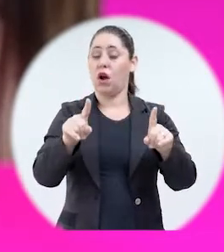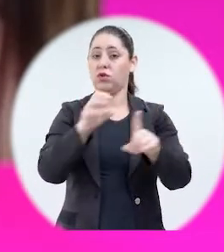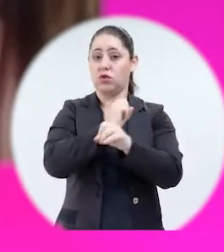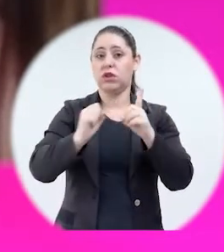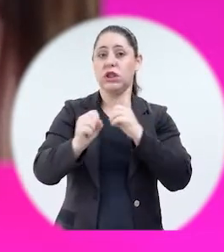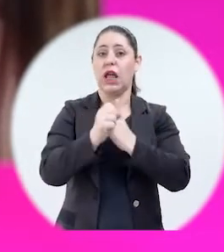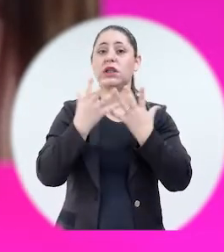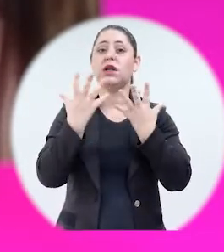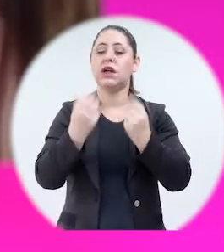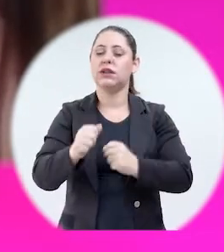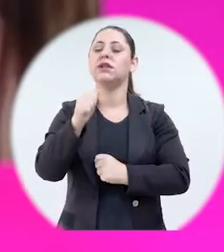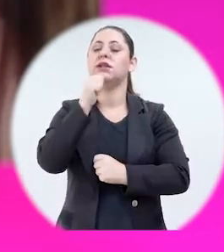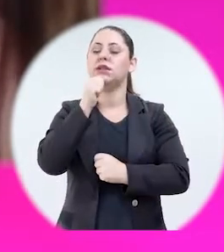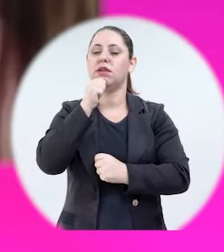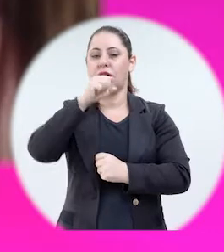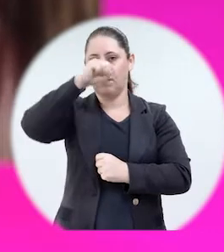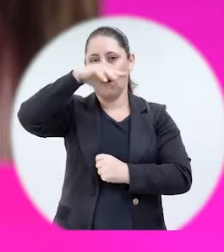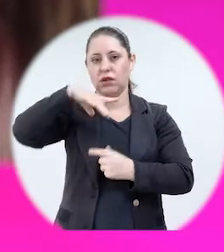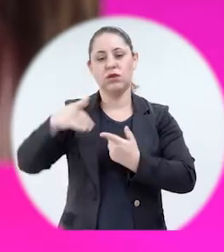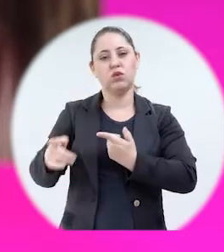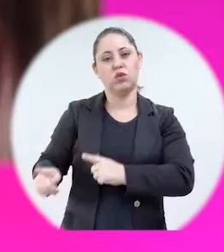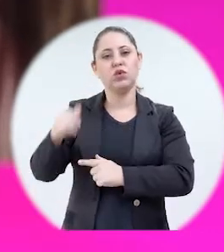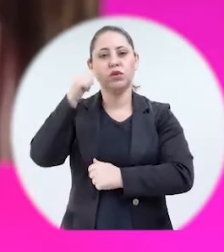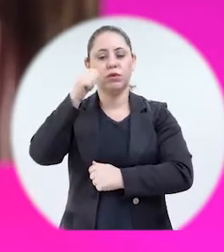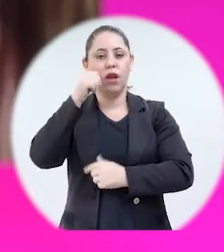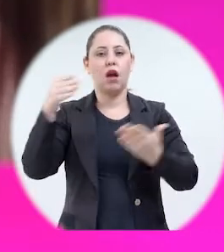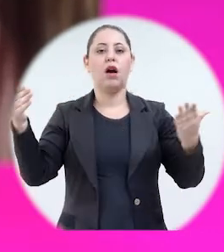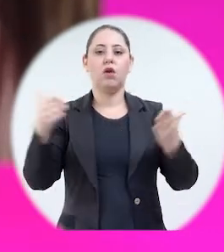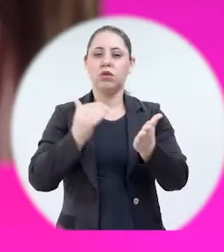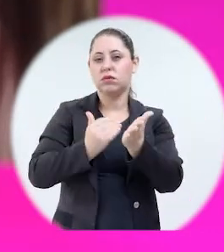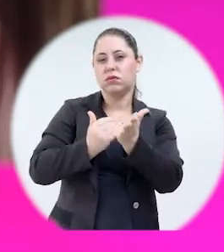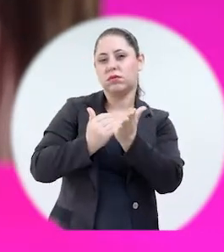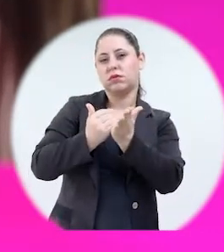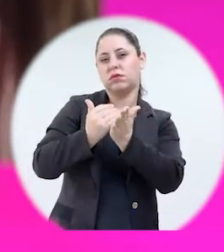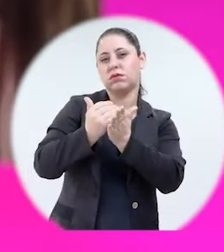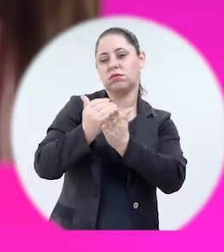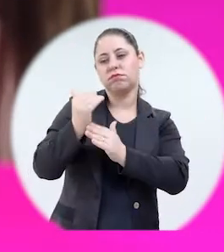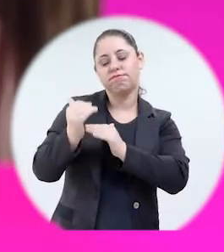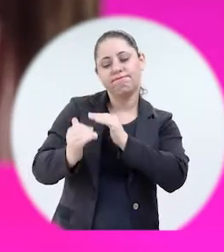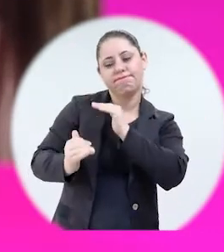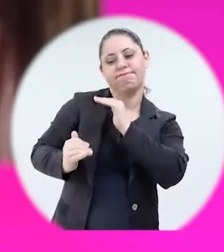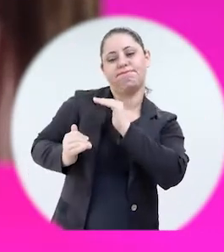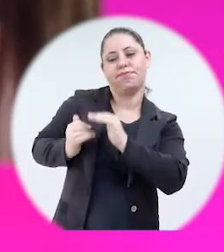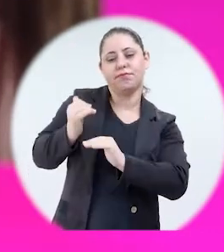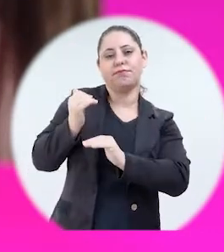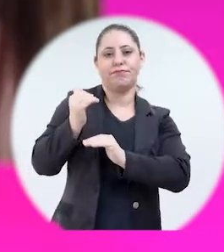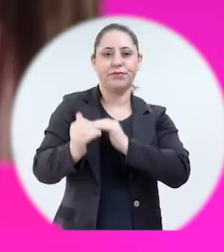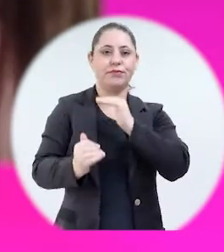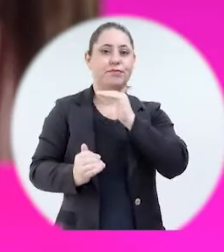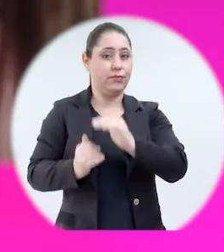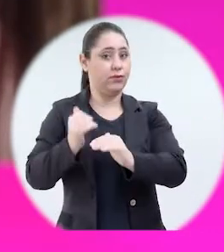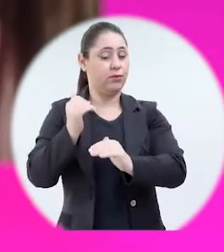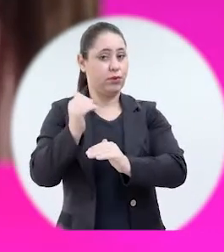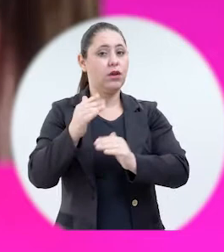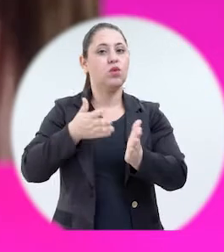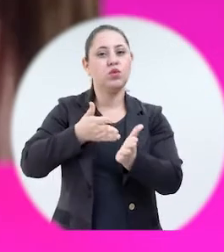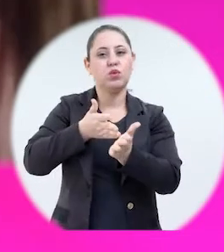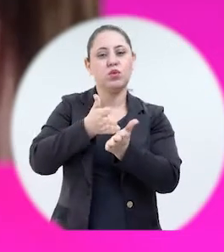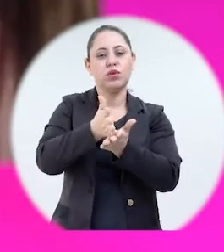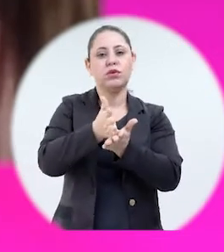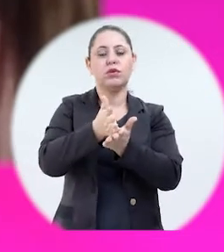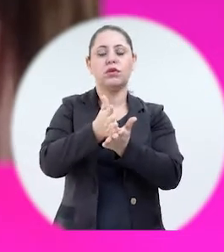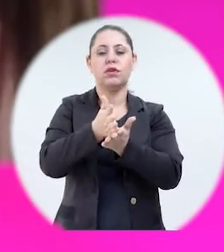nossa sociedade ainda tolera a violência contra a mulher. A gente, agora que está começando a dar passos maiores, né,